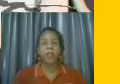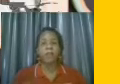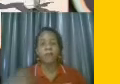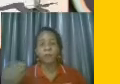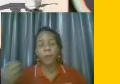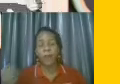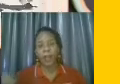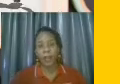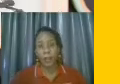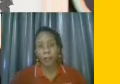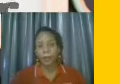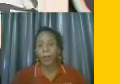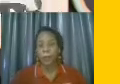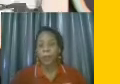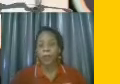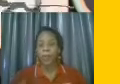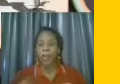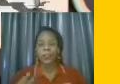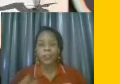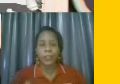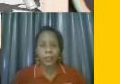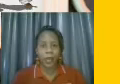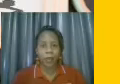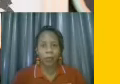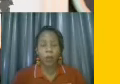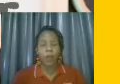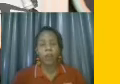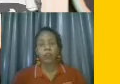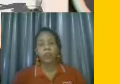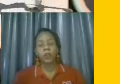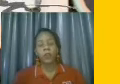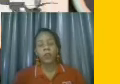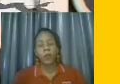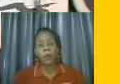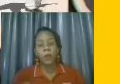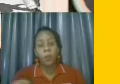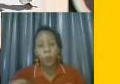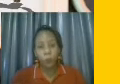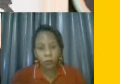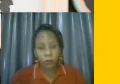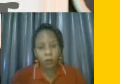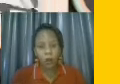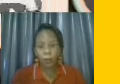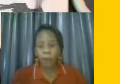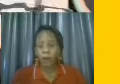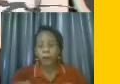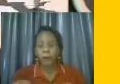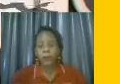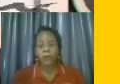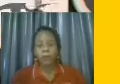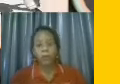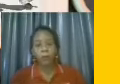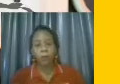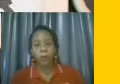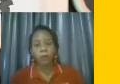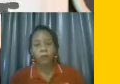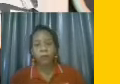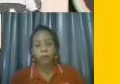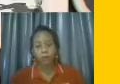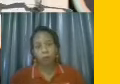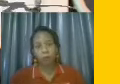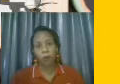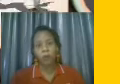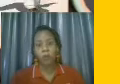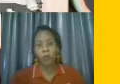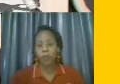não tenham vindo para cá, porque eles quiseram, eles contribuíram e muito para a formação do povo,